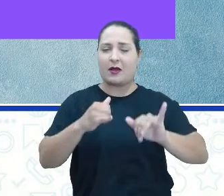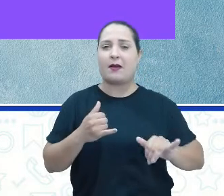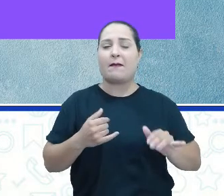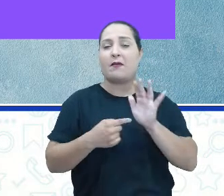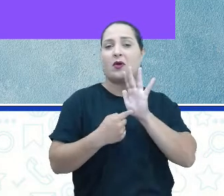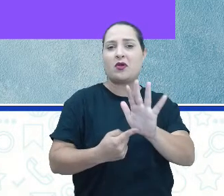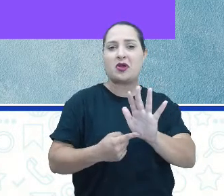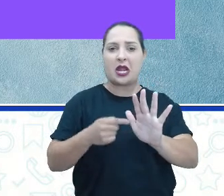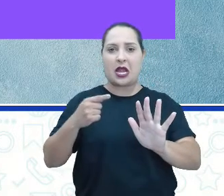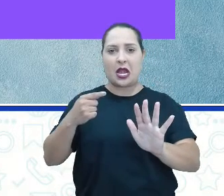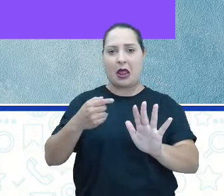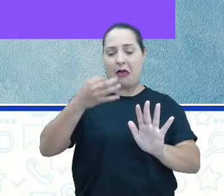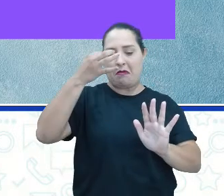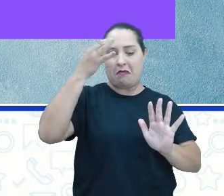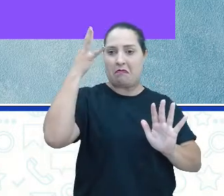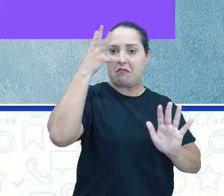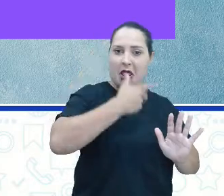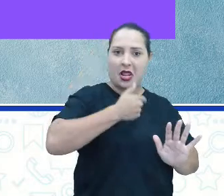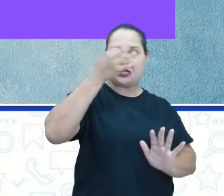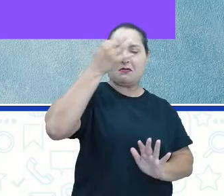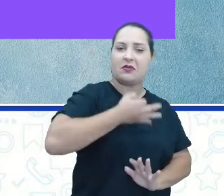beleza. A pesquisa levantou que